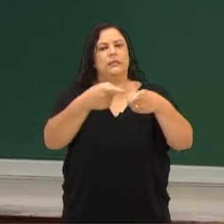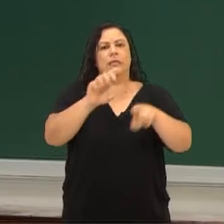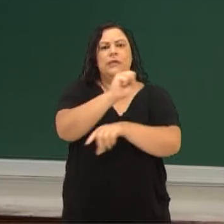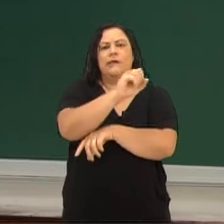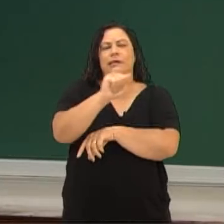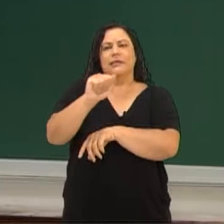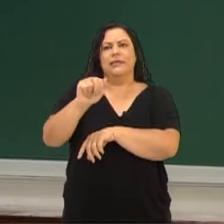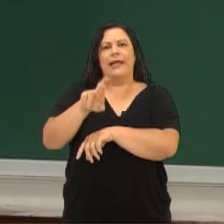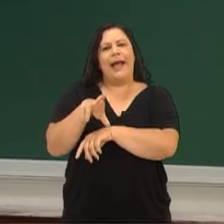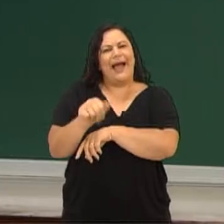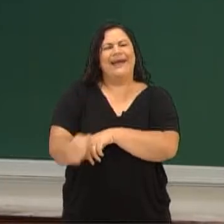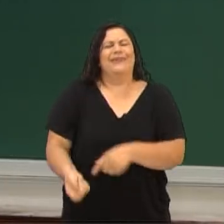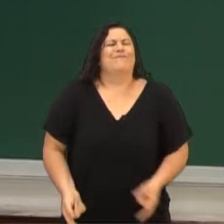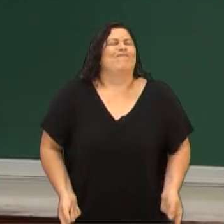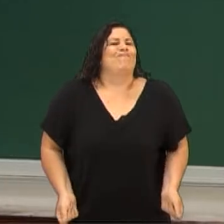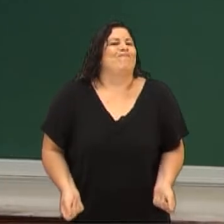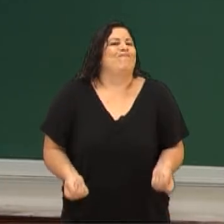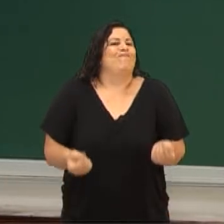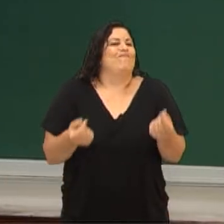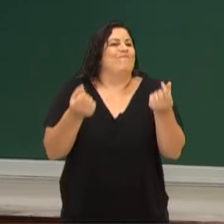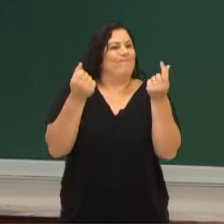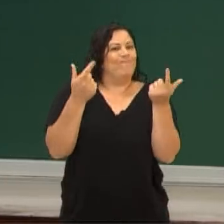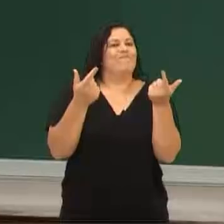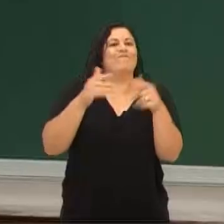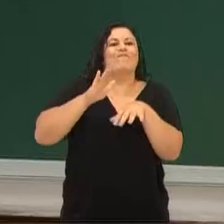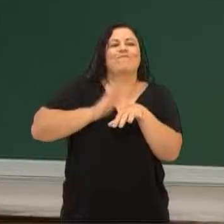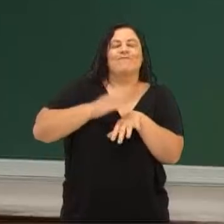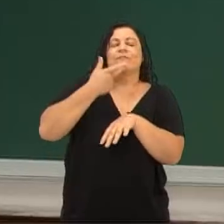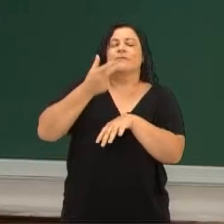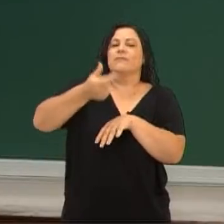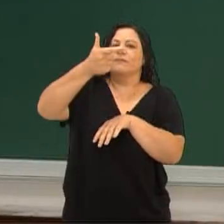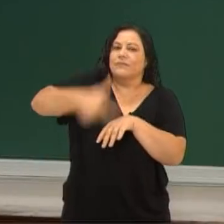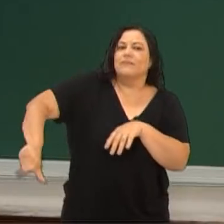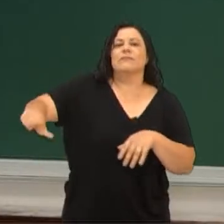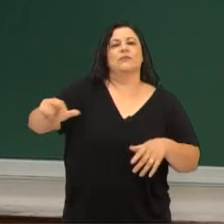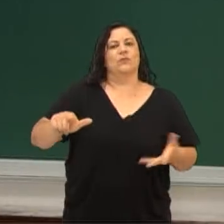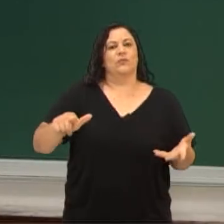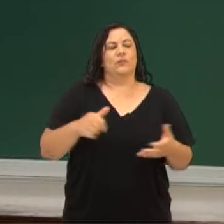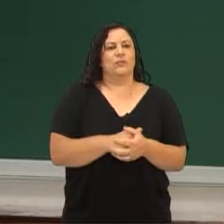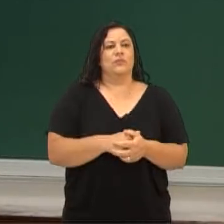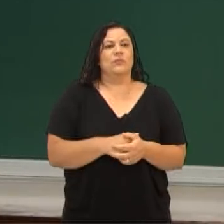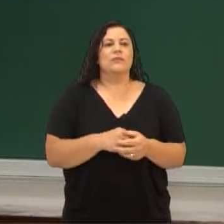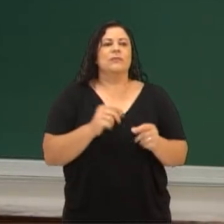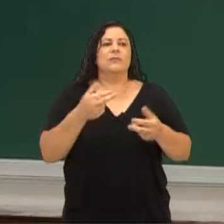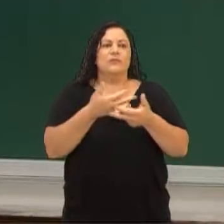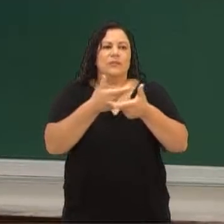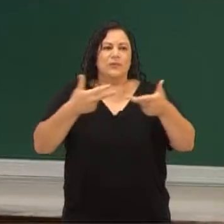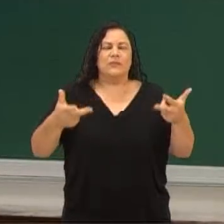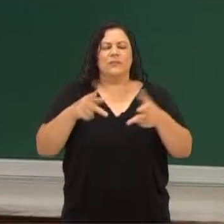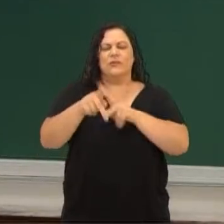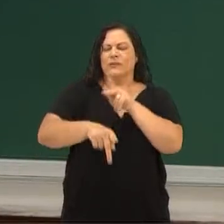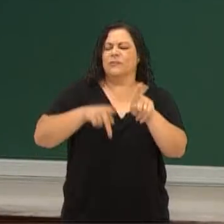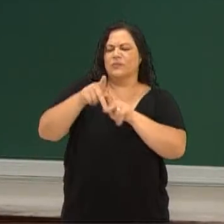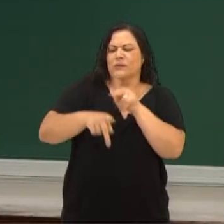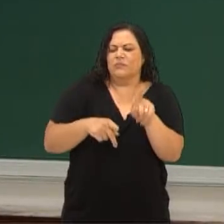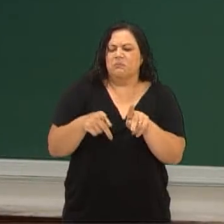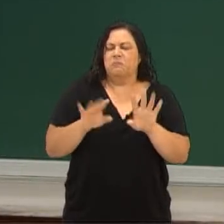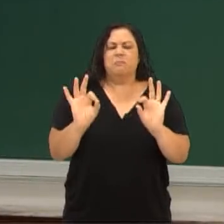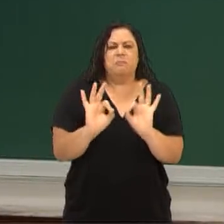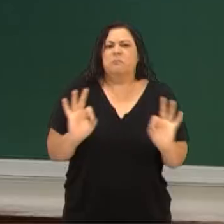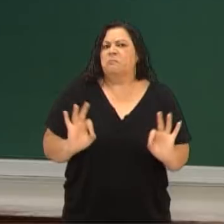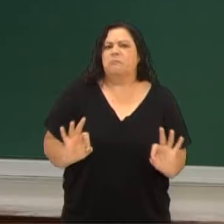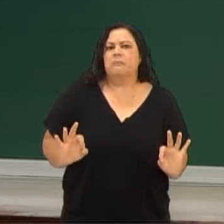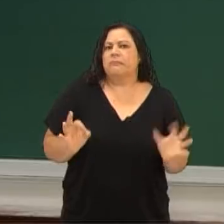mundo. Mas já falei isso, digo para vocês novamente, não traz muito benefício às populações africanas.